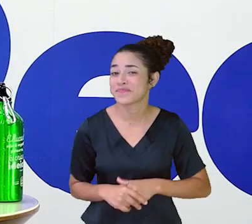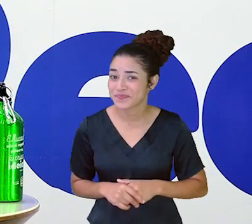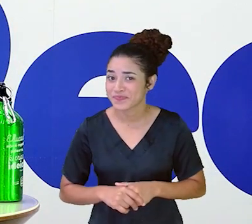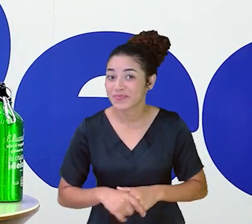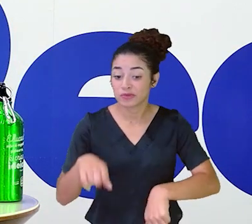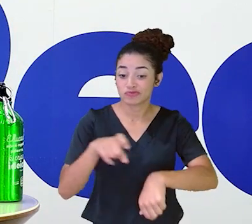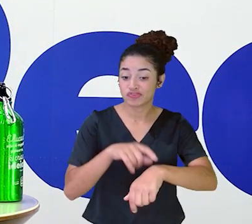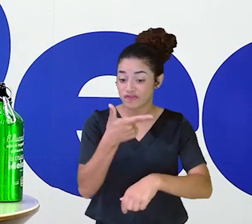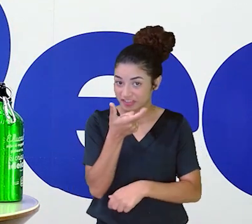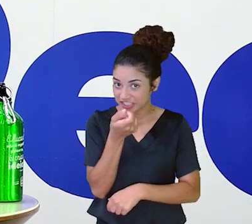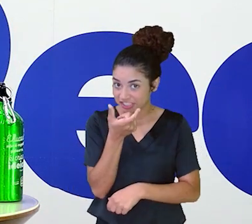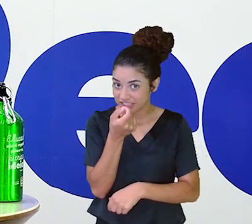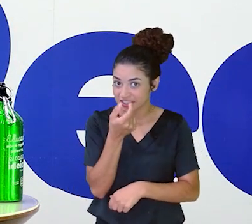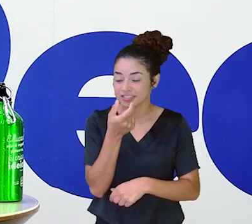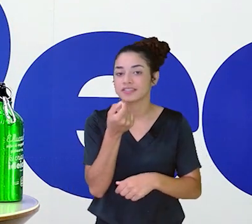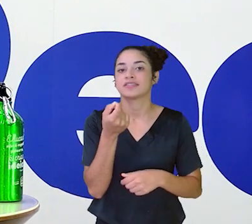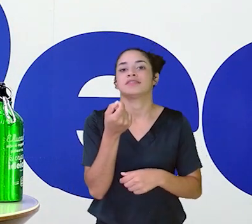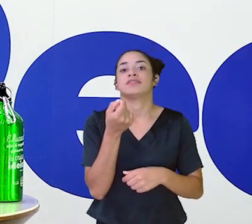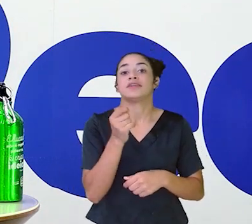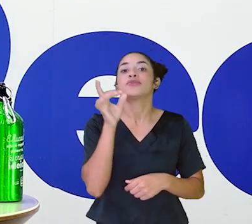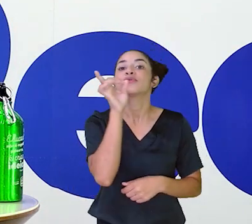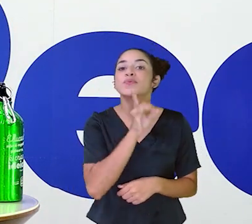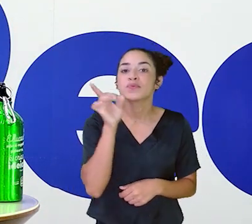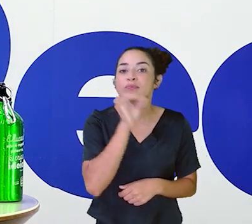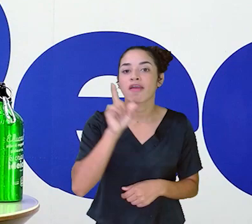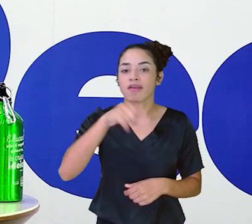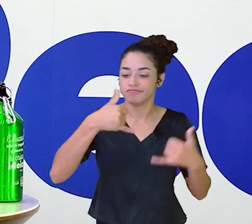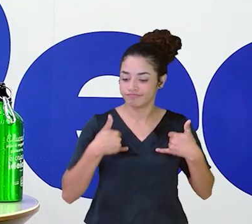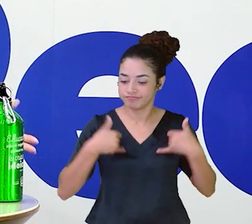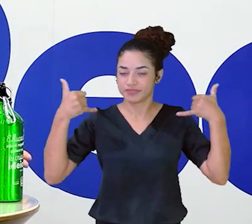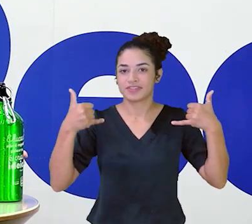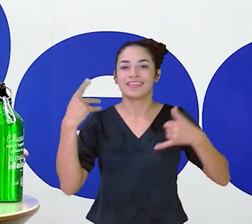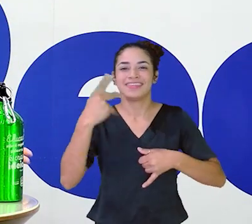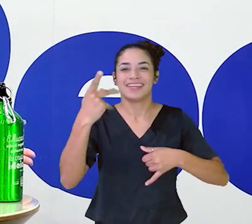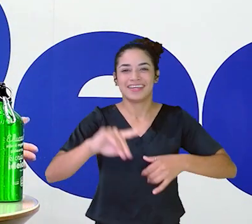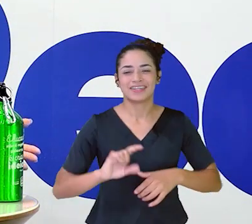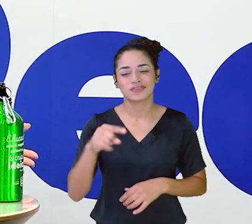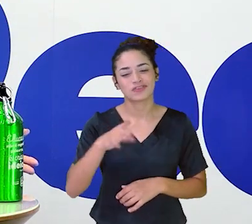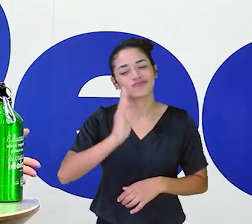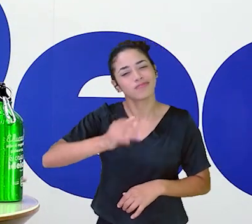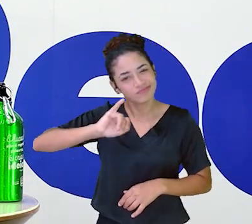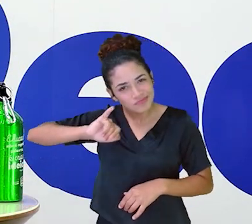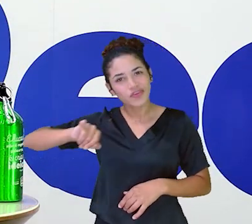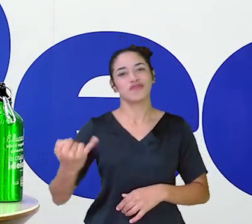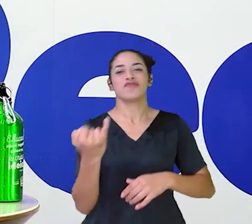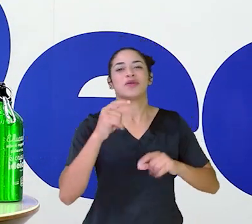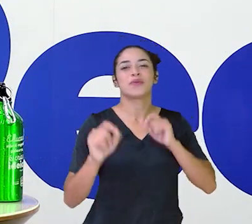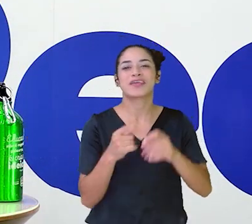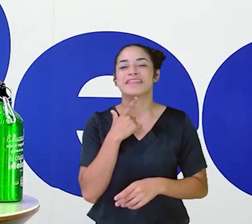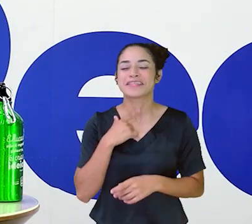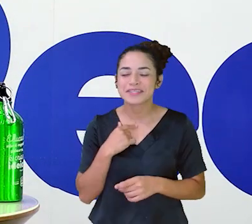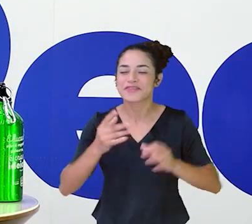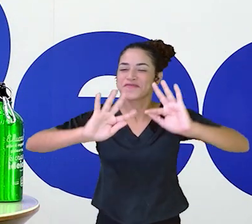que no dia 20, no próximo domingo, é o aniversário dele. Então a gente já aproveita, né, professora Eli, para desejar,